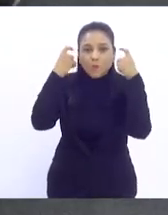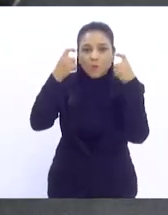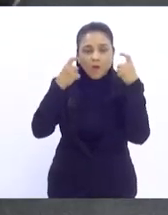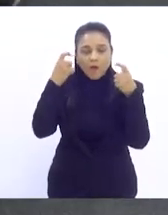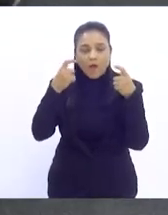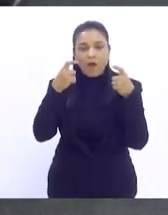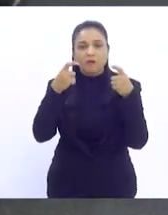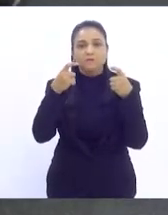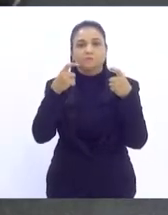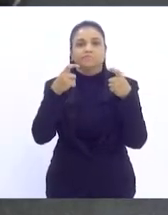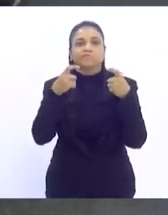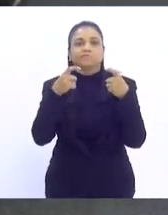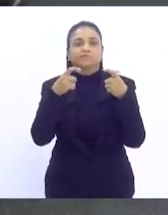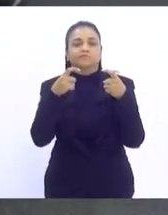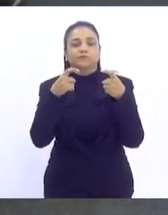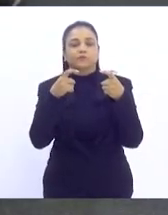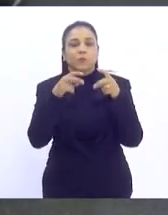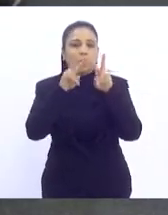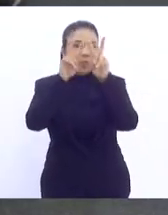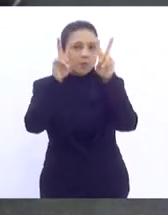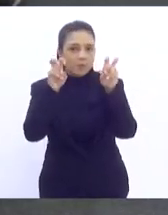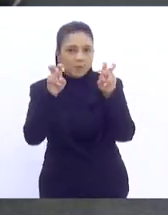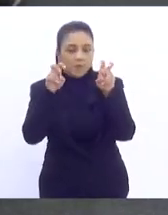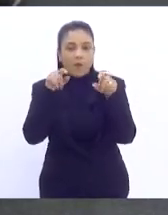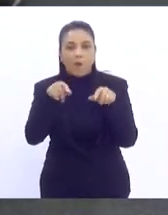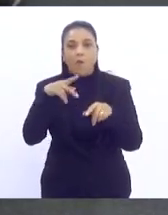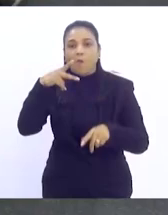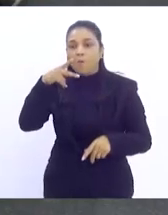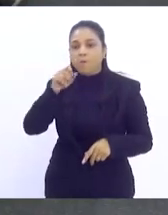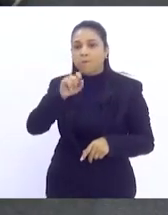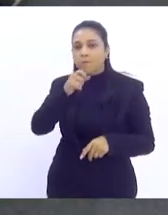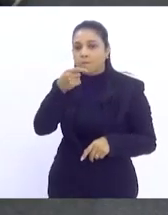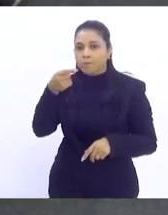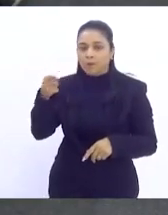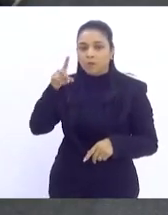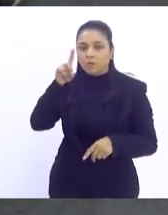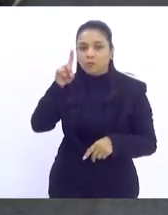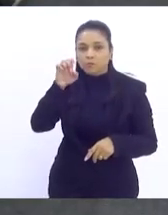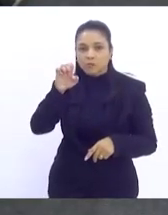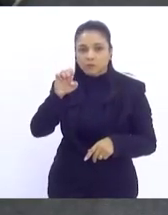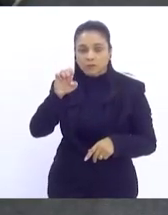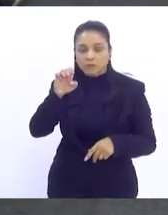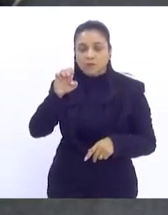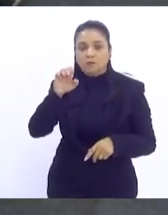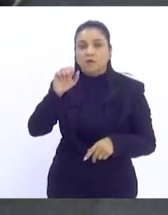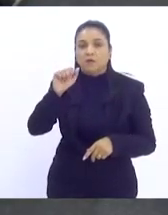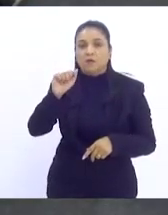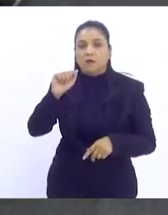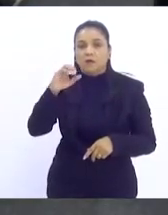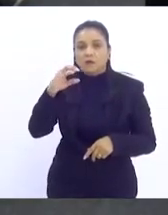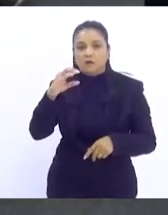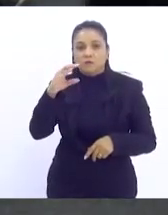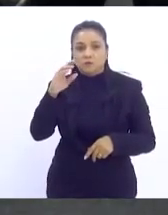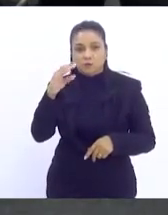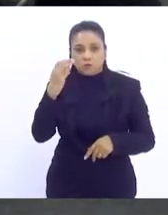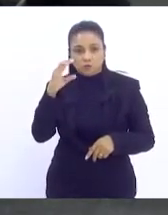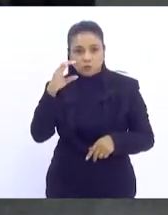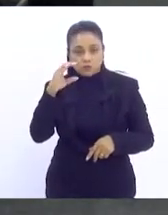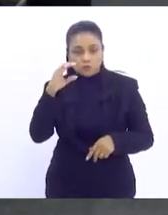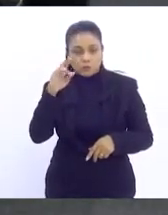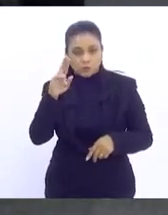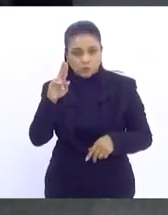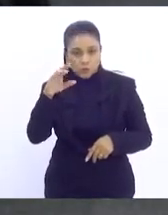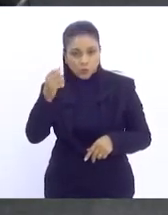relacionadas ao Pão de Açúcar Esse é um debate importante por Óbvio a gente está falando de